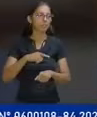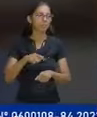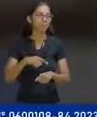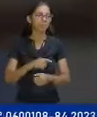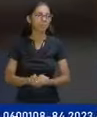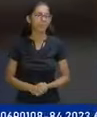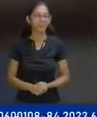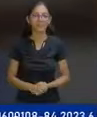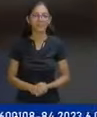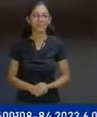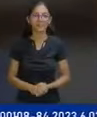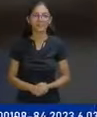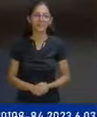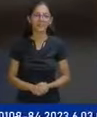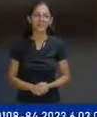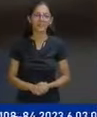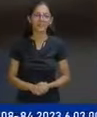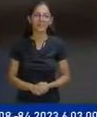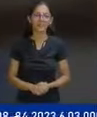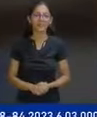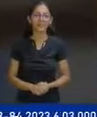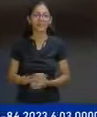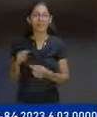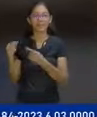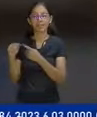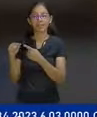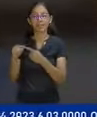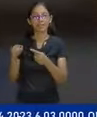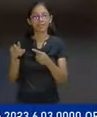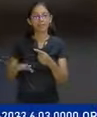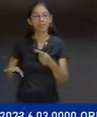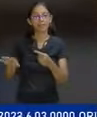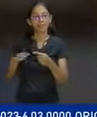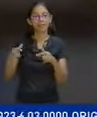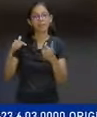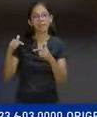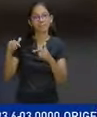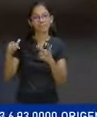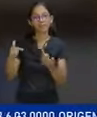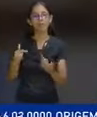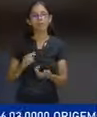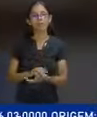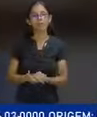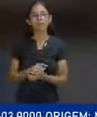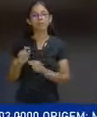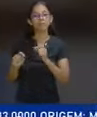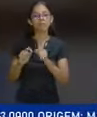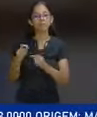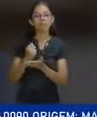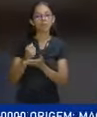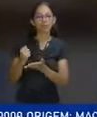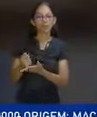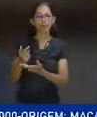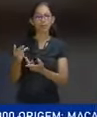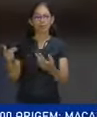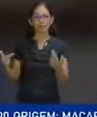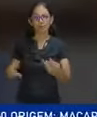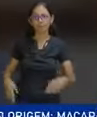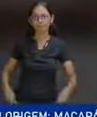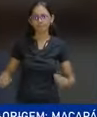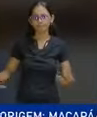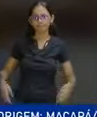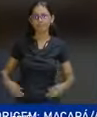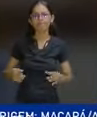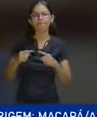desenvolvida, pelo montante de recursos empregados, pela quantidade de atos, contratos e despesas